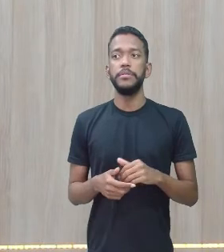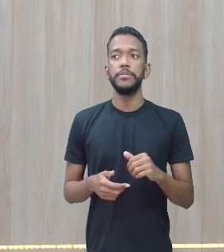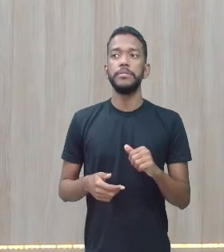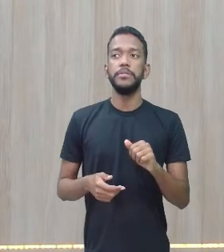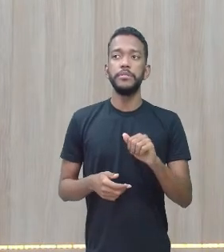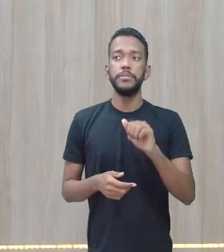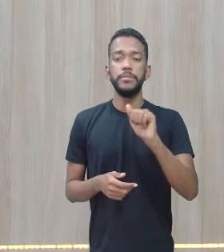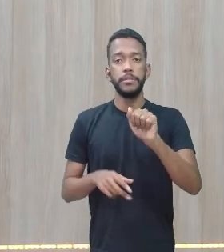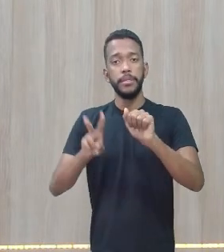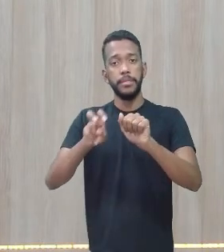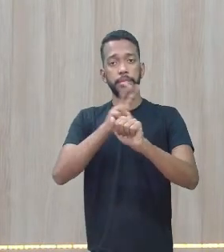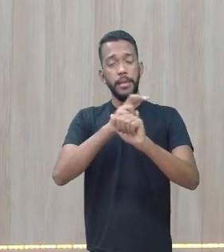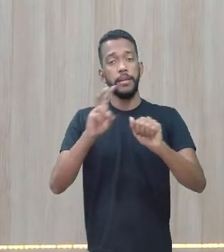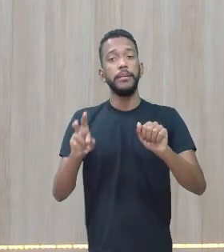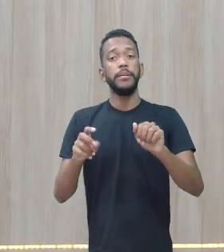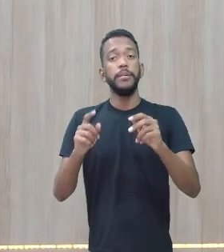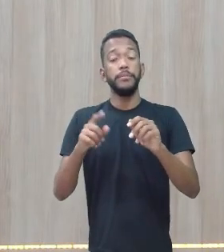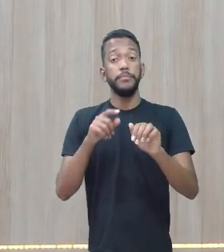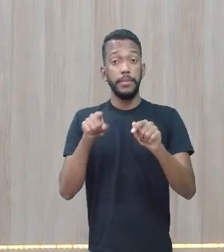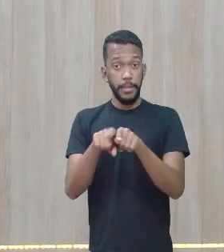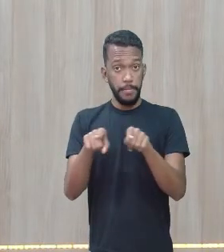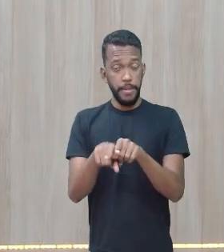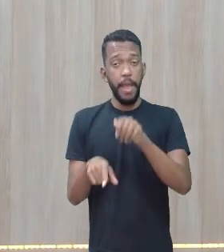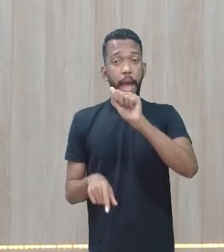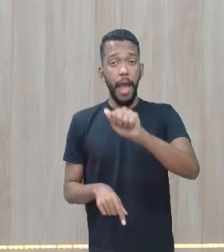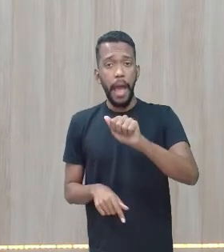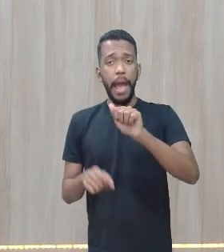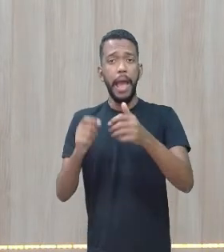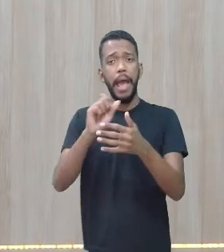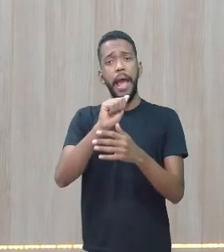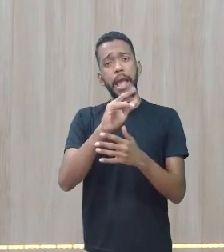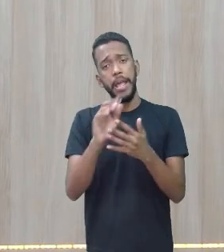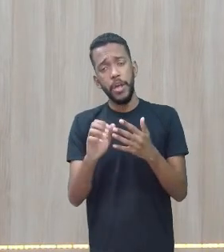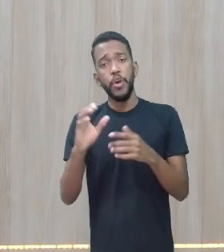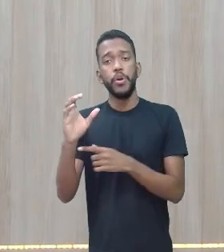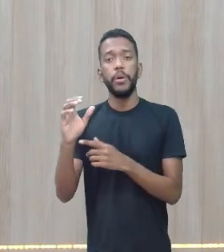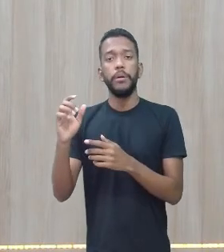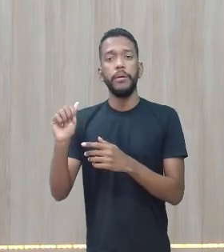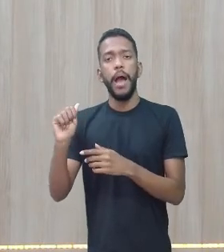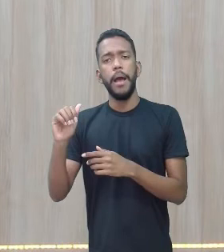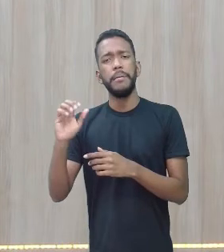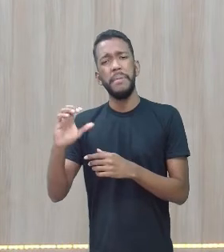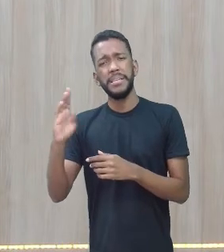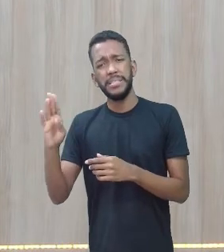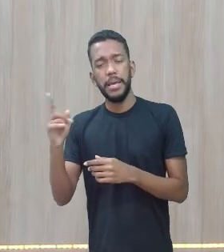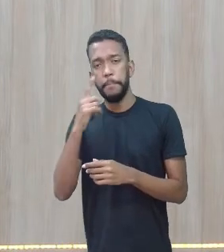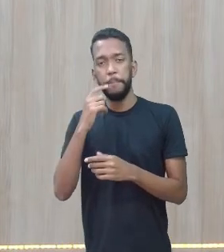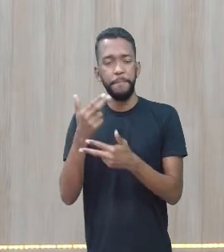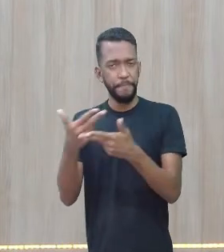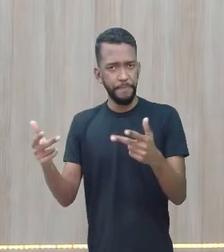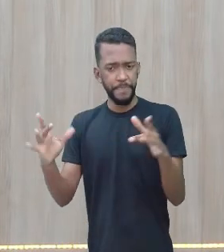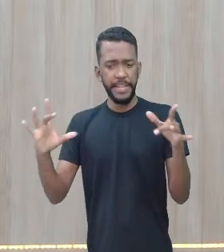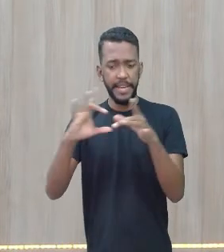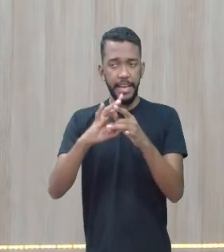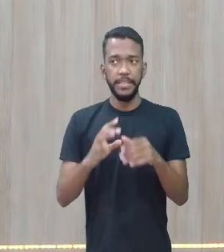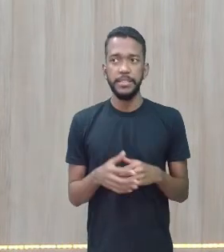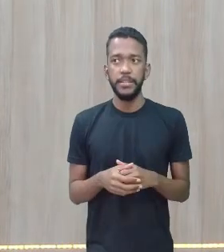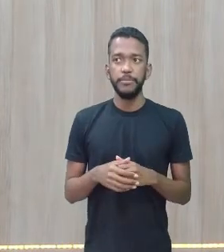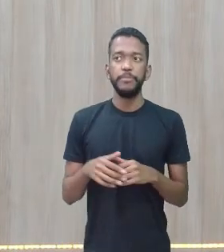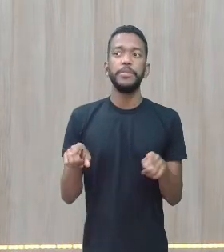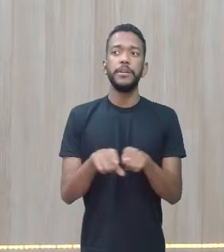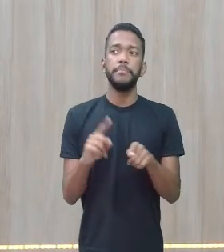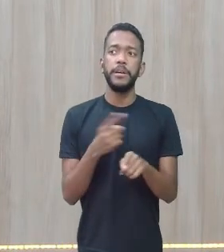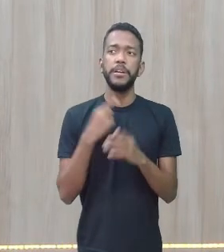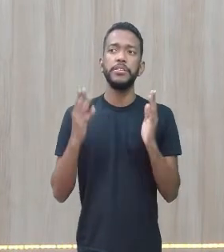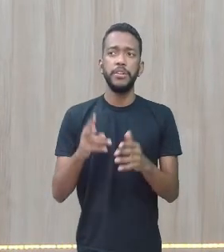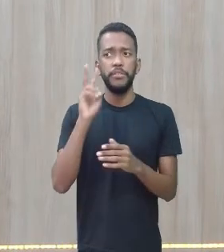de ligação, nós vimos o que é prefixo e sufixo, não é?